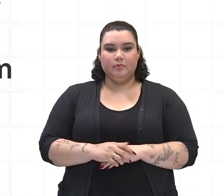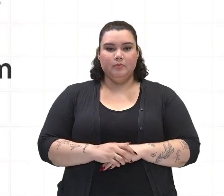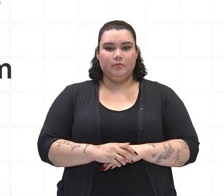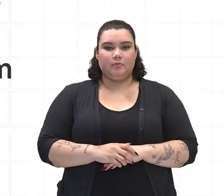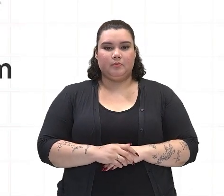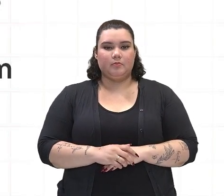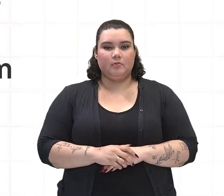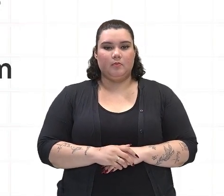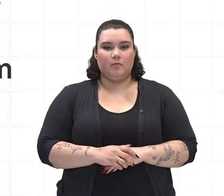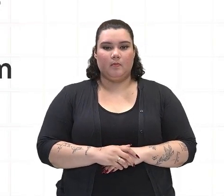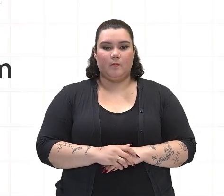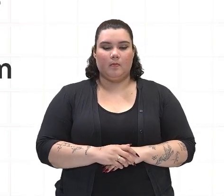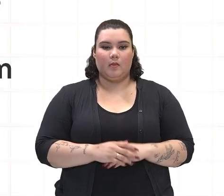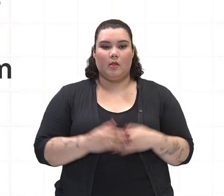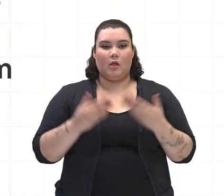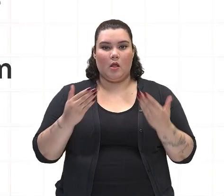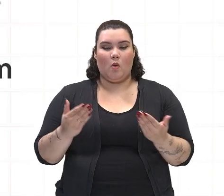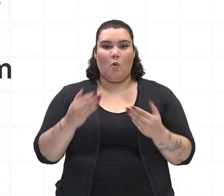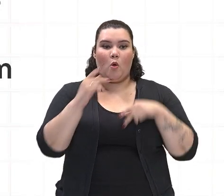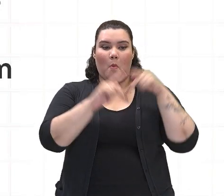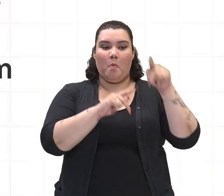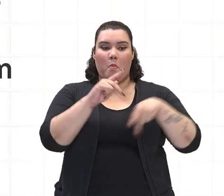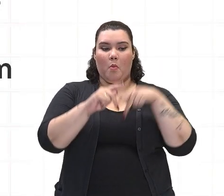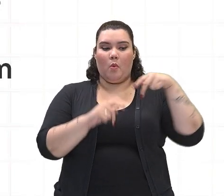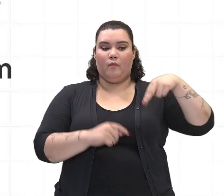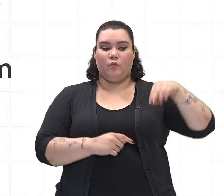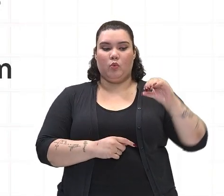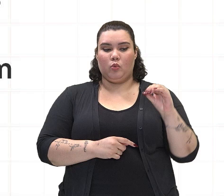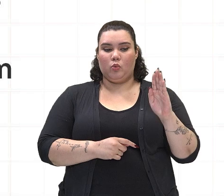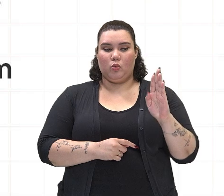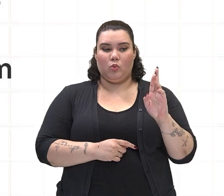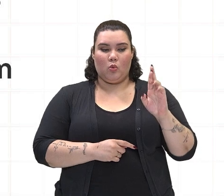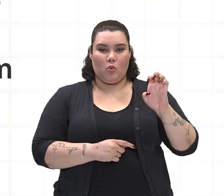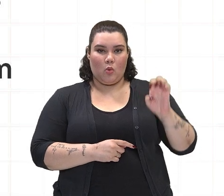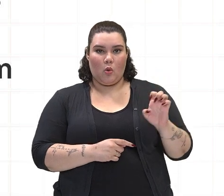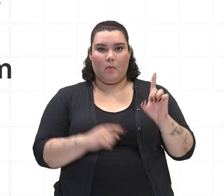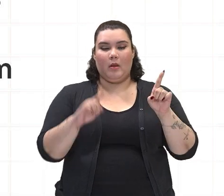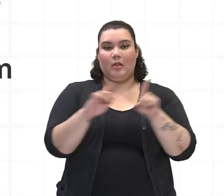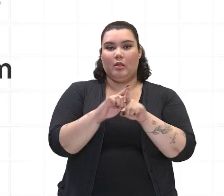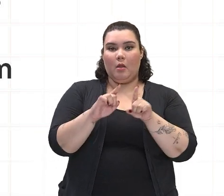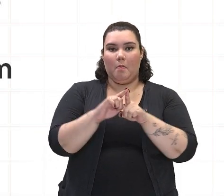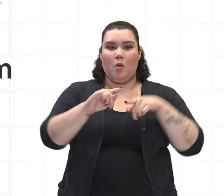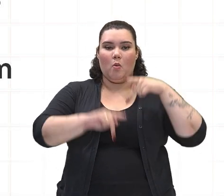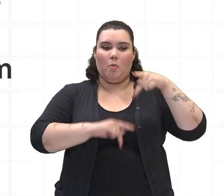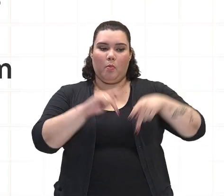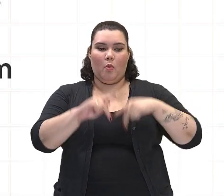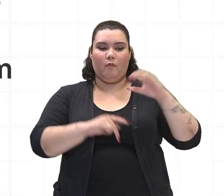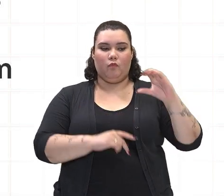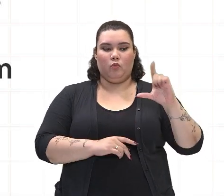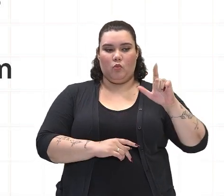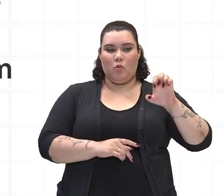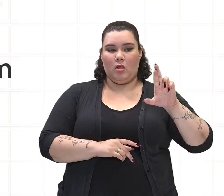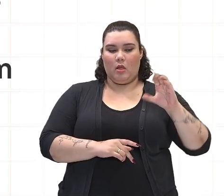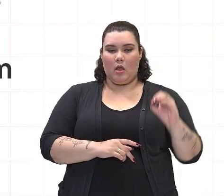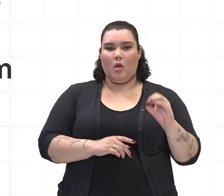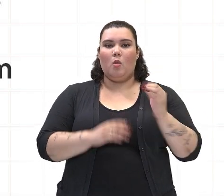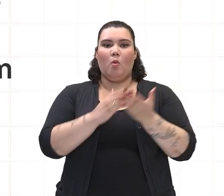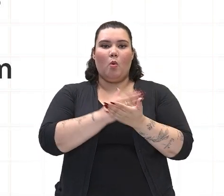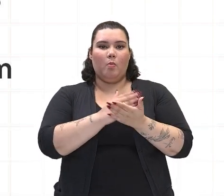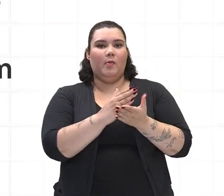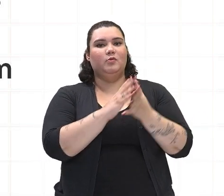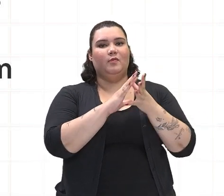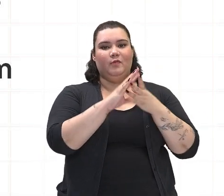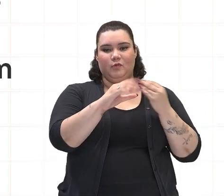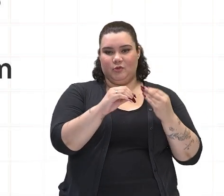Voltando, então a nobreza e o clero começaram a fugir em massa. Inclusive, o próprio rei Luís